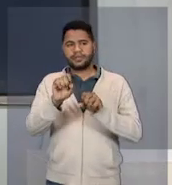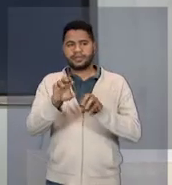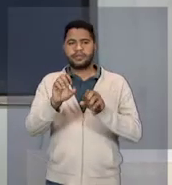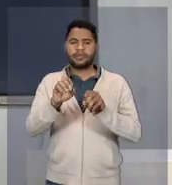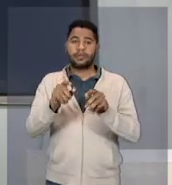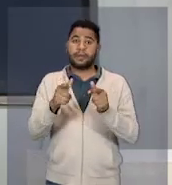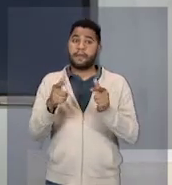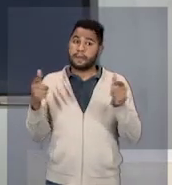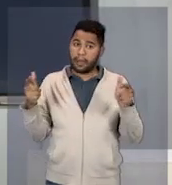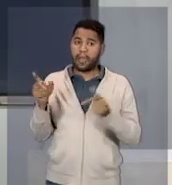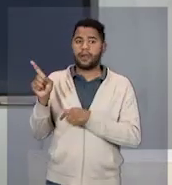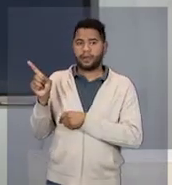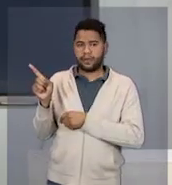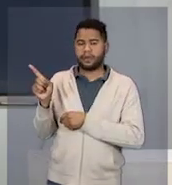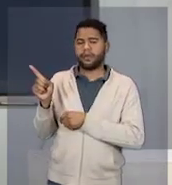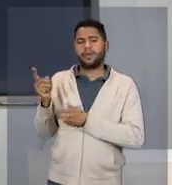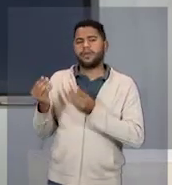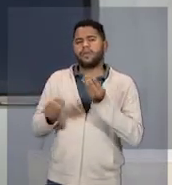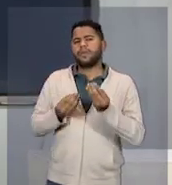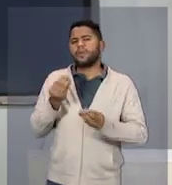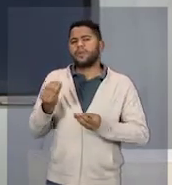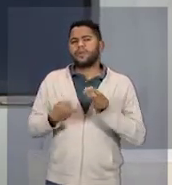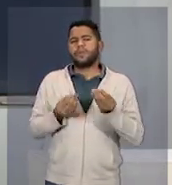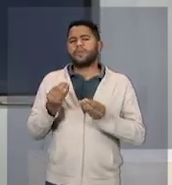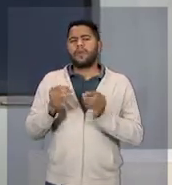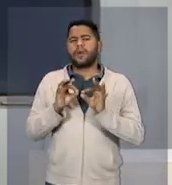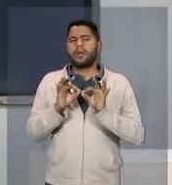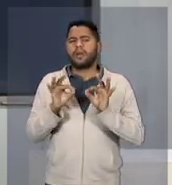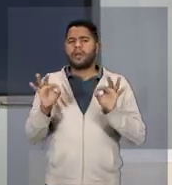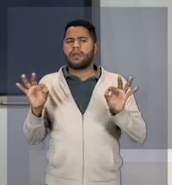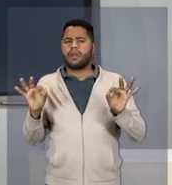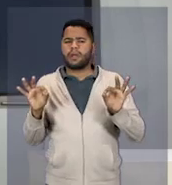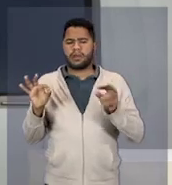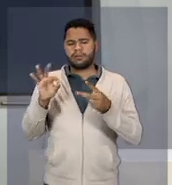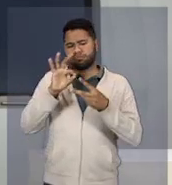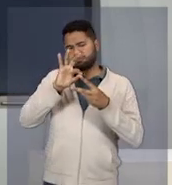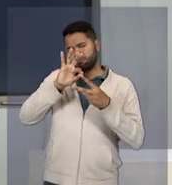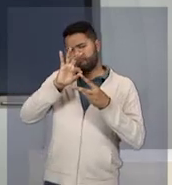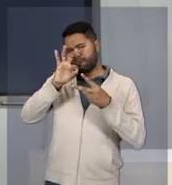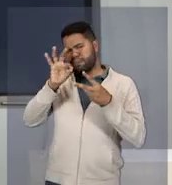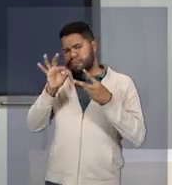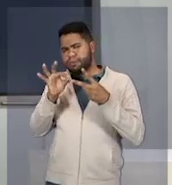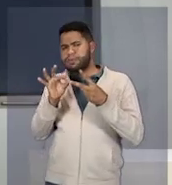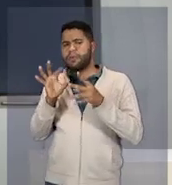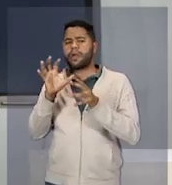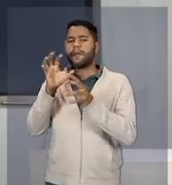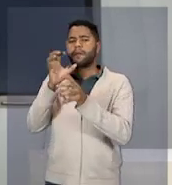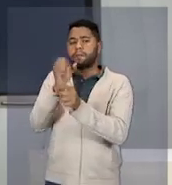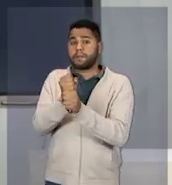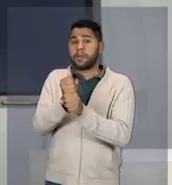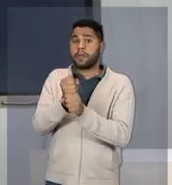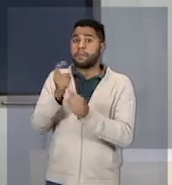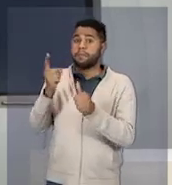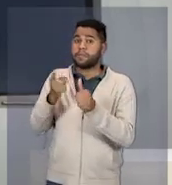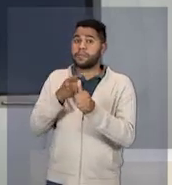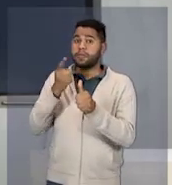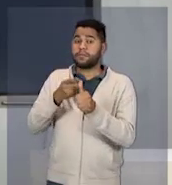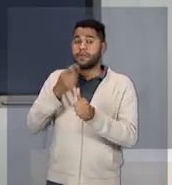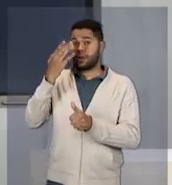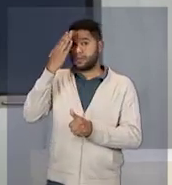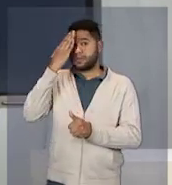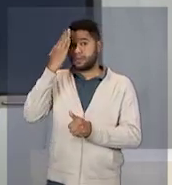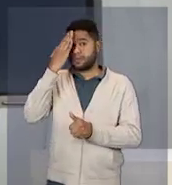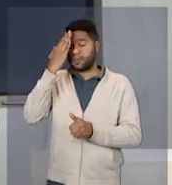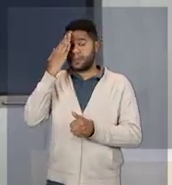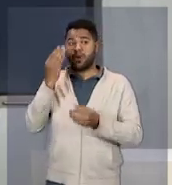maior. Então, como que eu faço para medir um ângulo? Tá? A primeira coisa é você saber aonde que está o